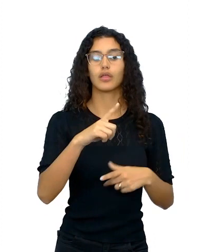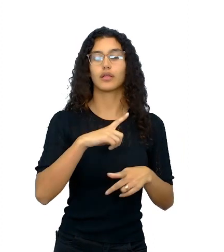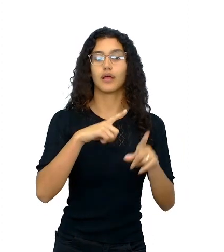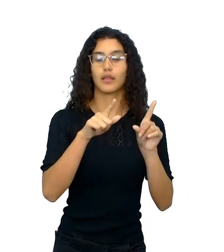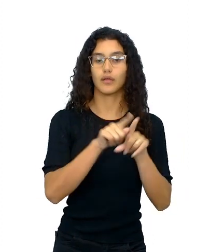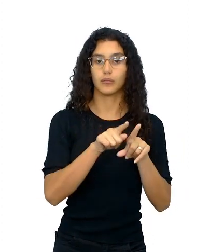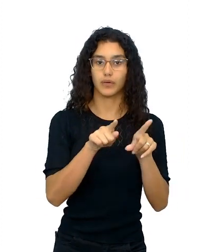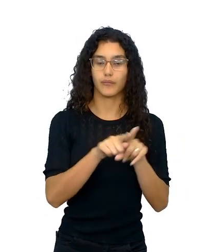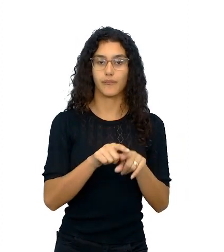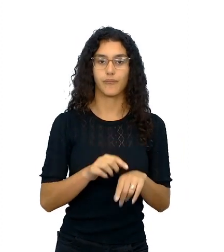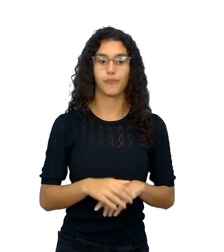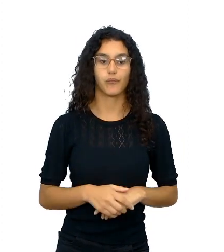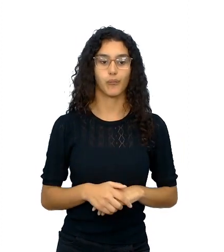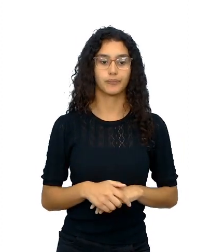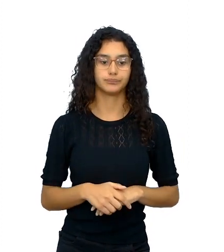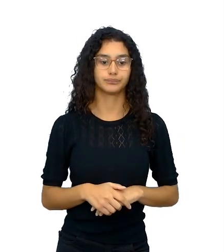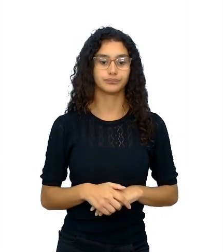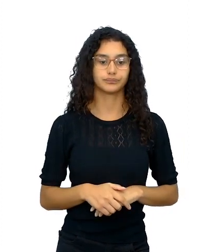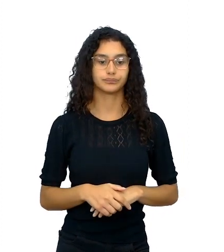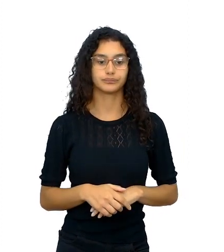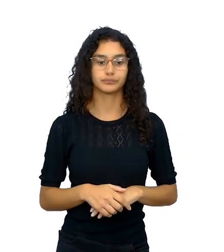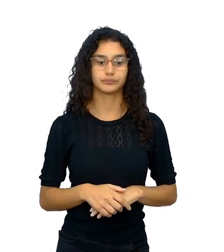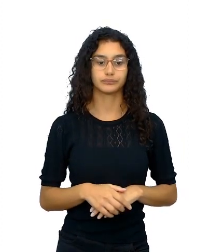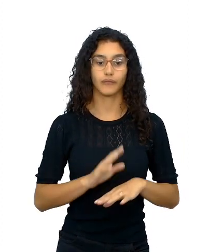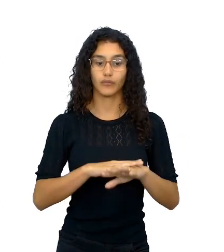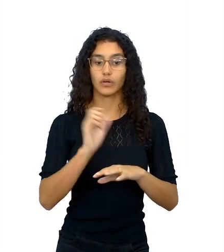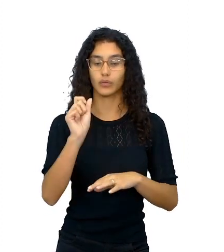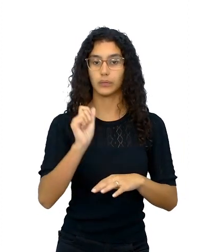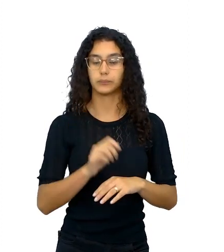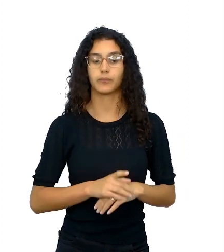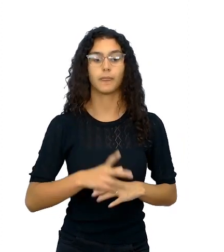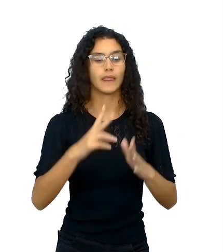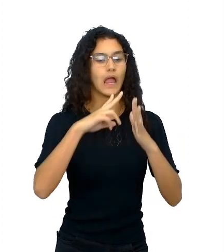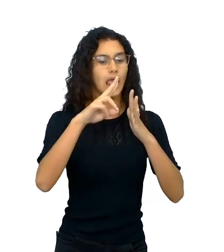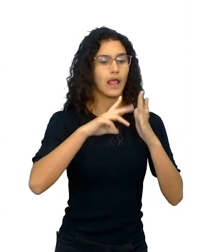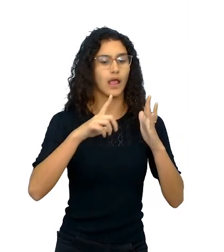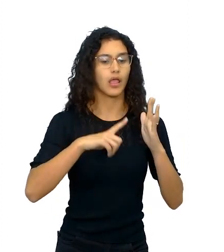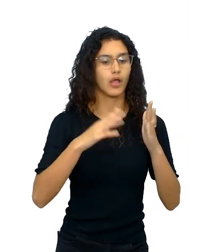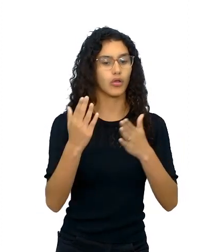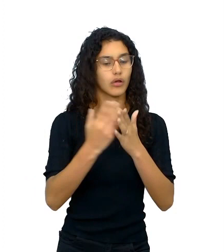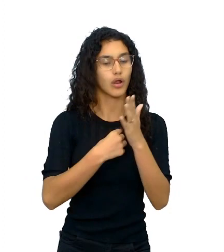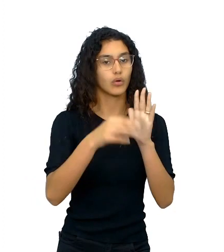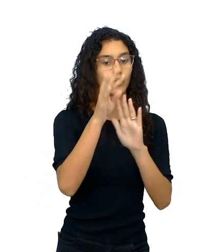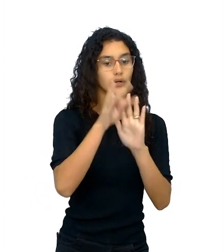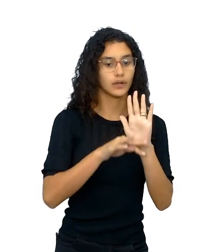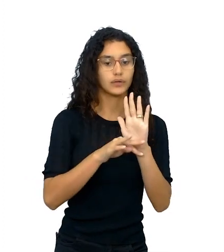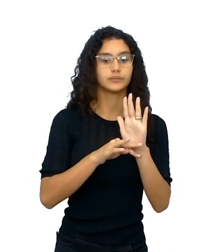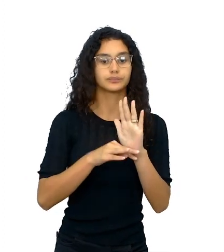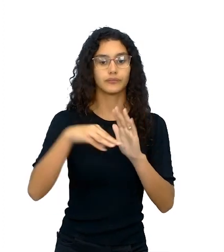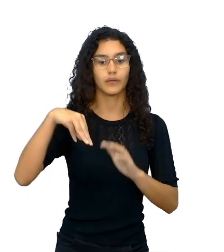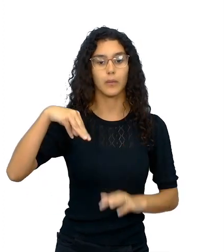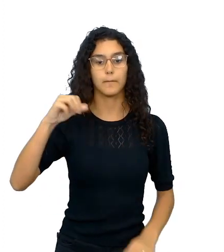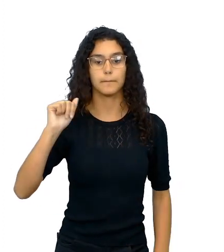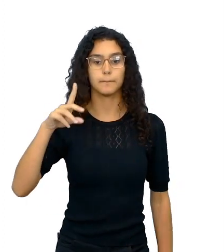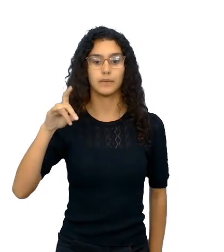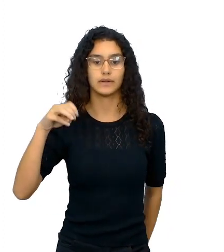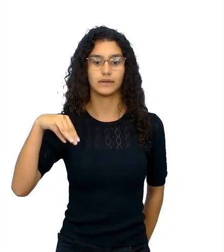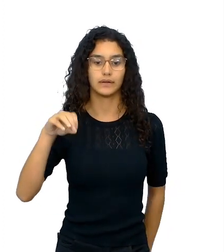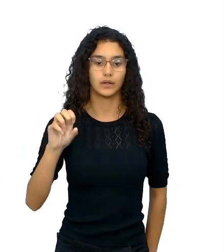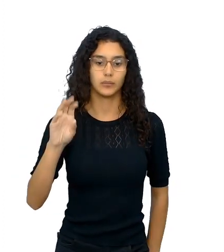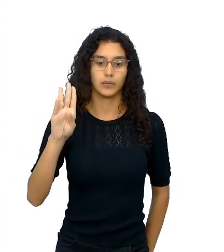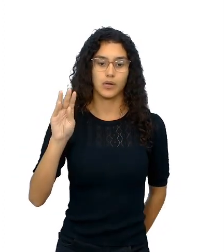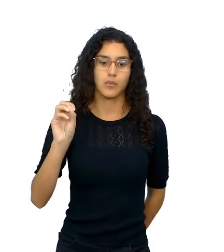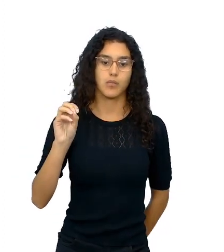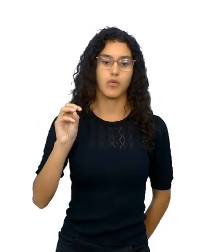aqui o seguinte comando: leia o excerto retirado do texto literário Madame Bovary, do escritor